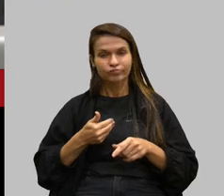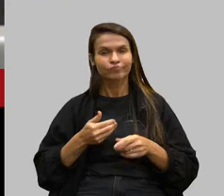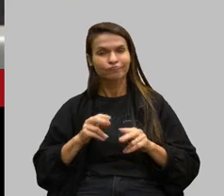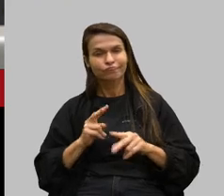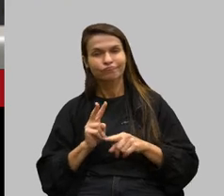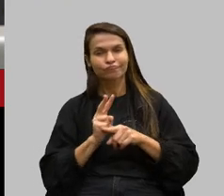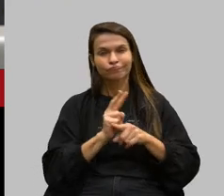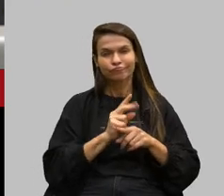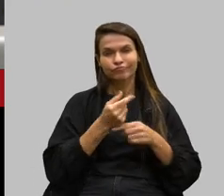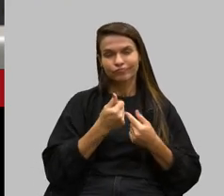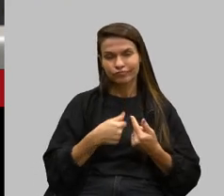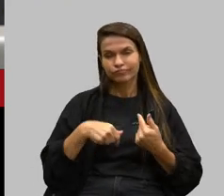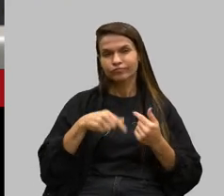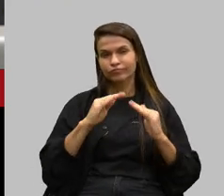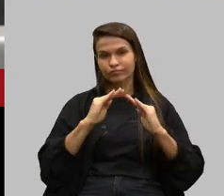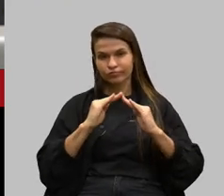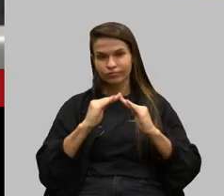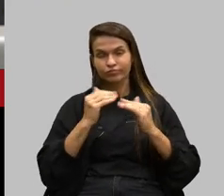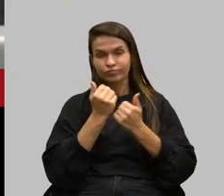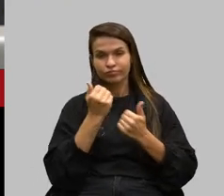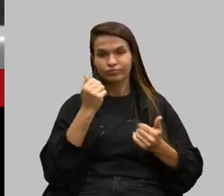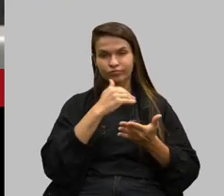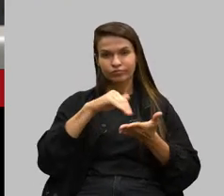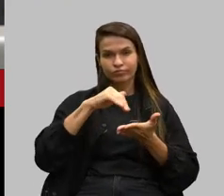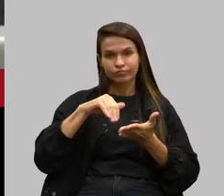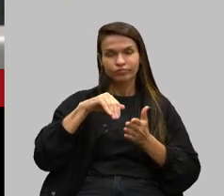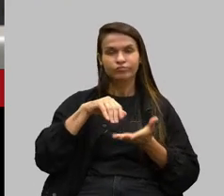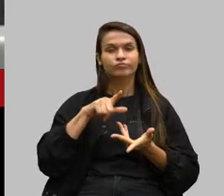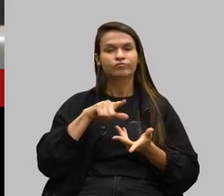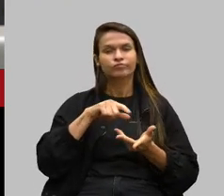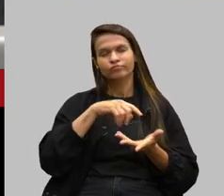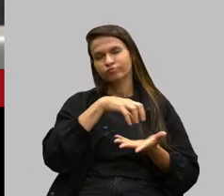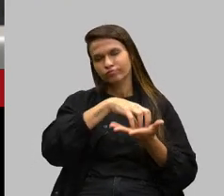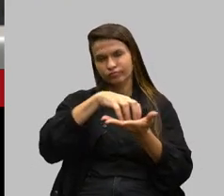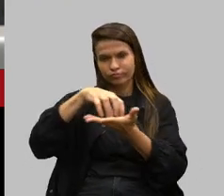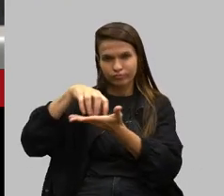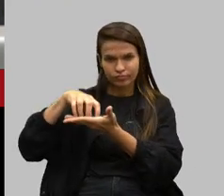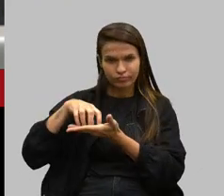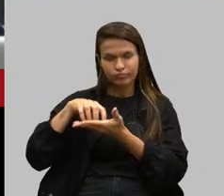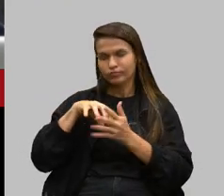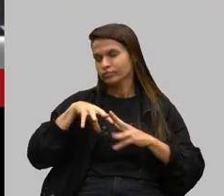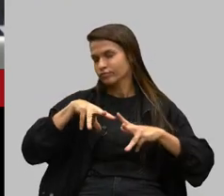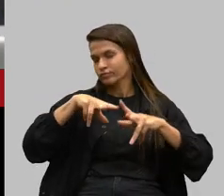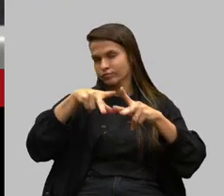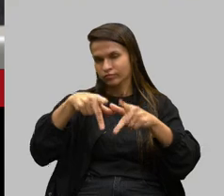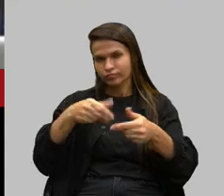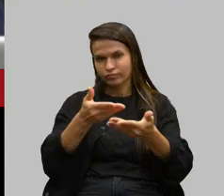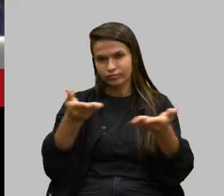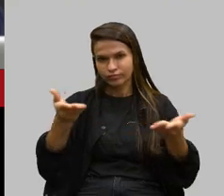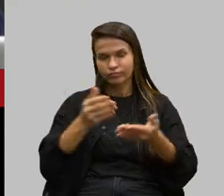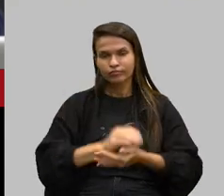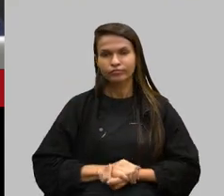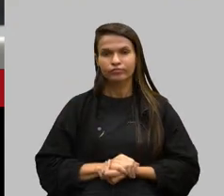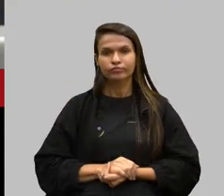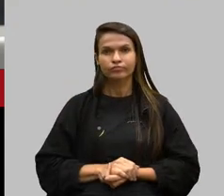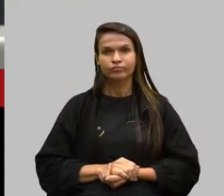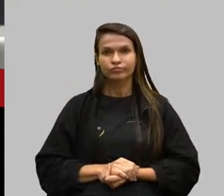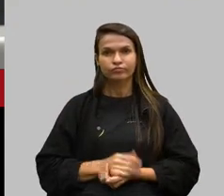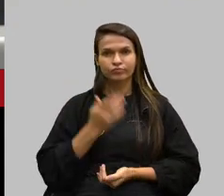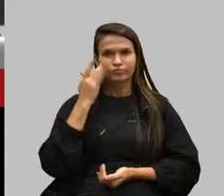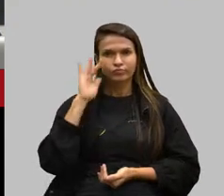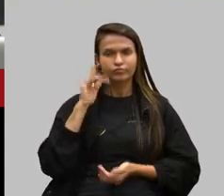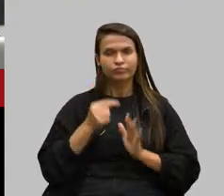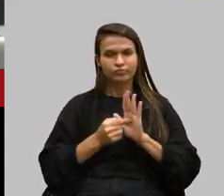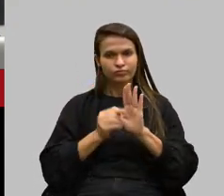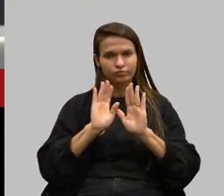casa subsecretários das demais pastas enfim todos eu não sei como é a apresentação tá